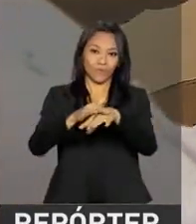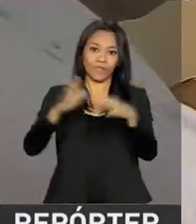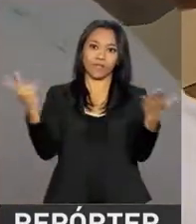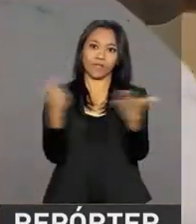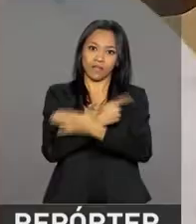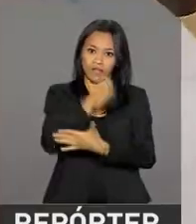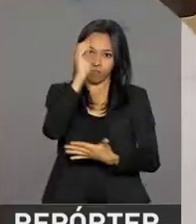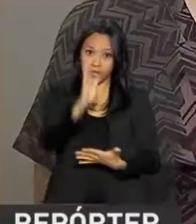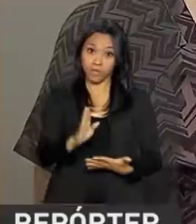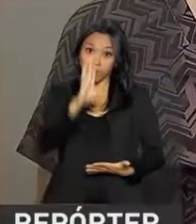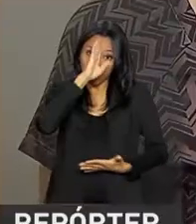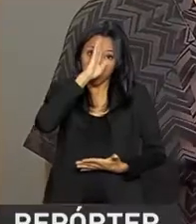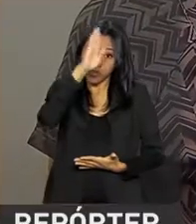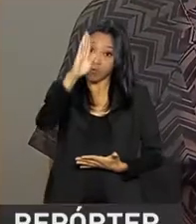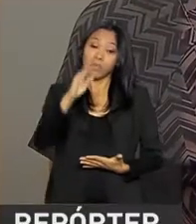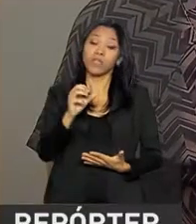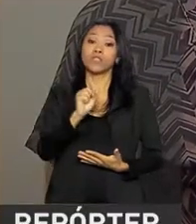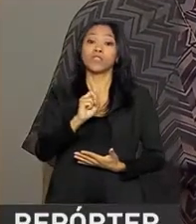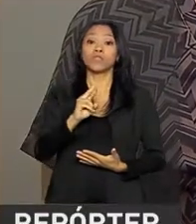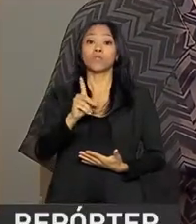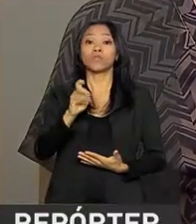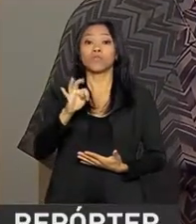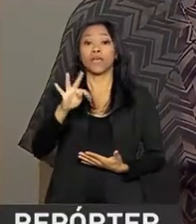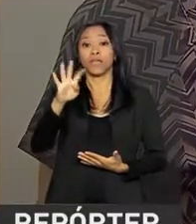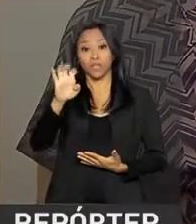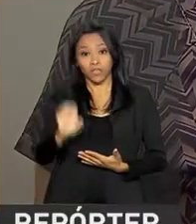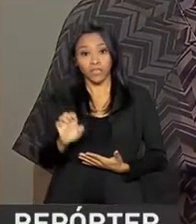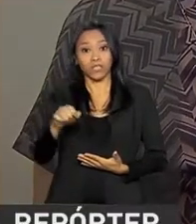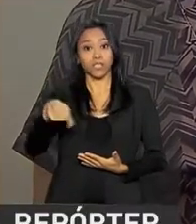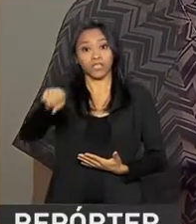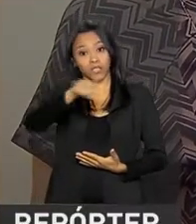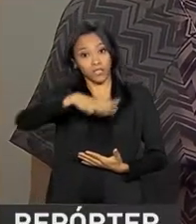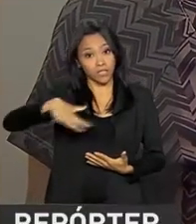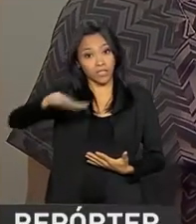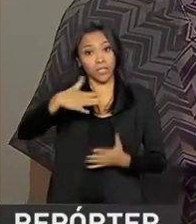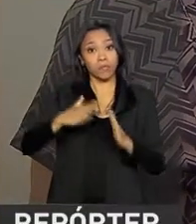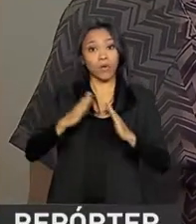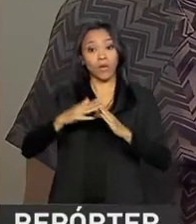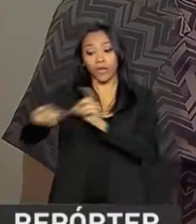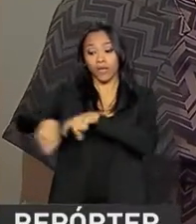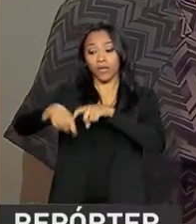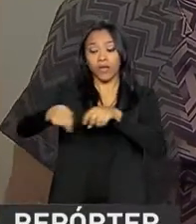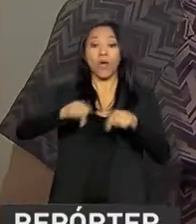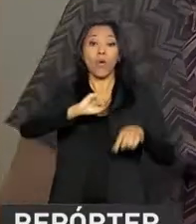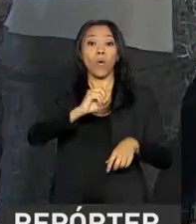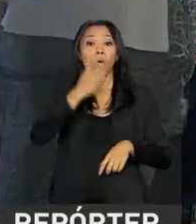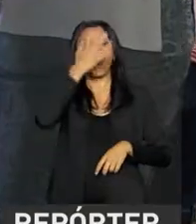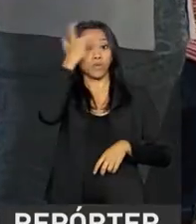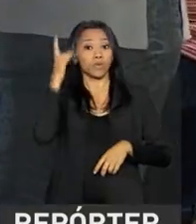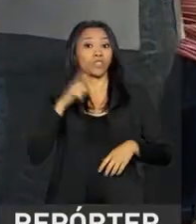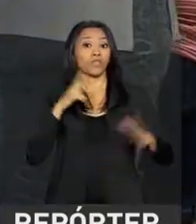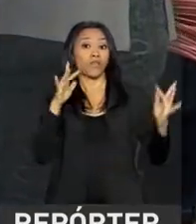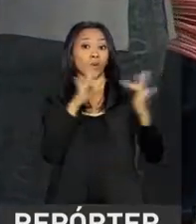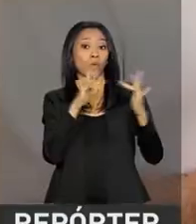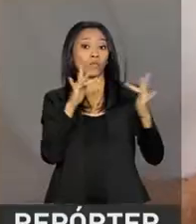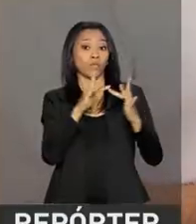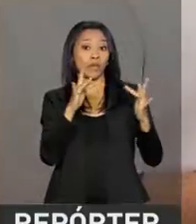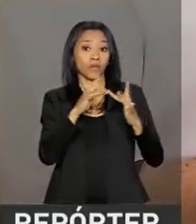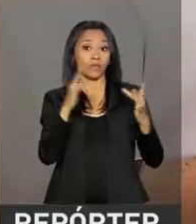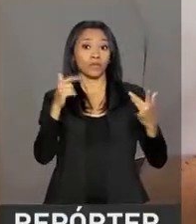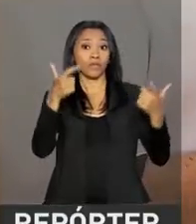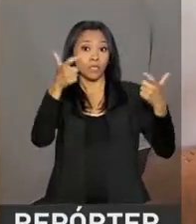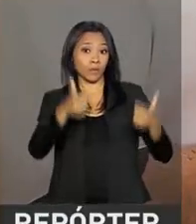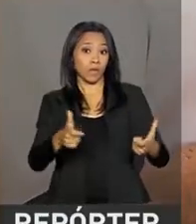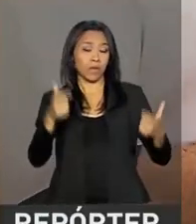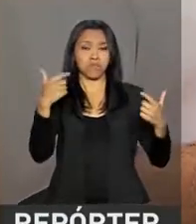ocorreram principalmente na região sudeste e são de residentes de zonas rurais ou de pessoas que tiveram contato com áreas silvestres a trabalho ou